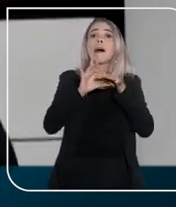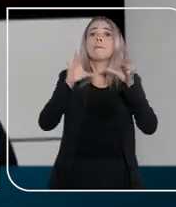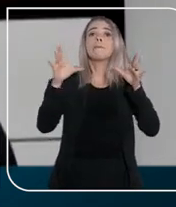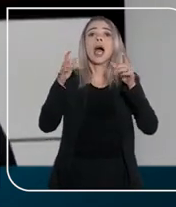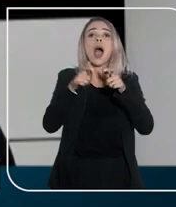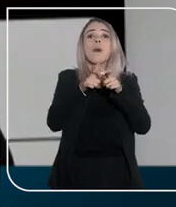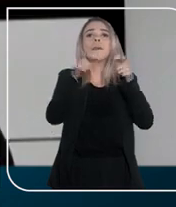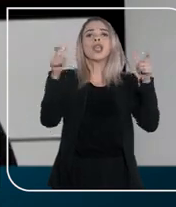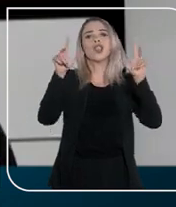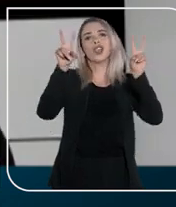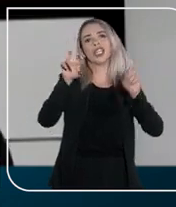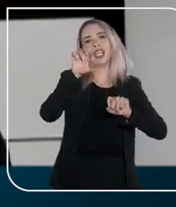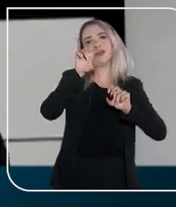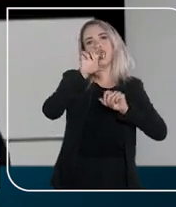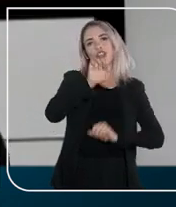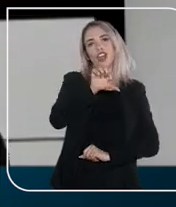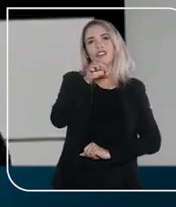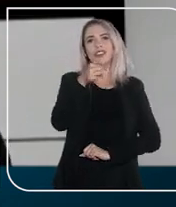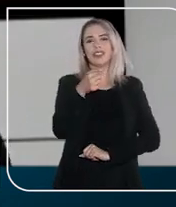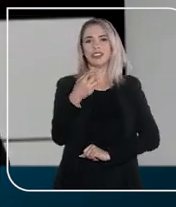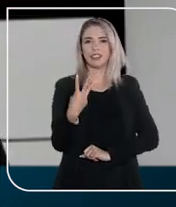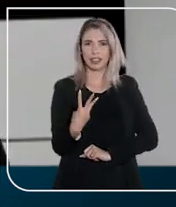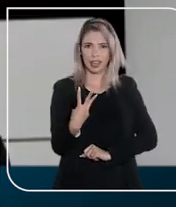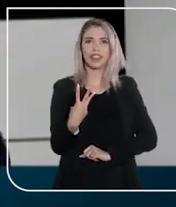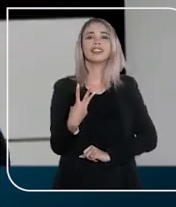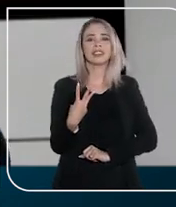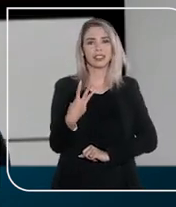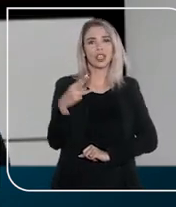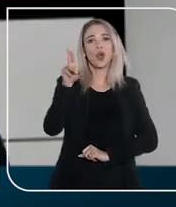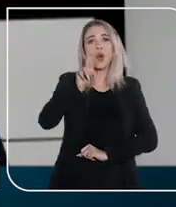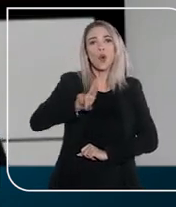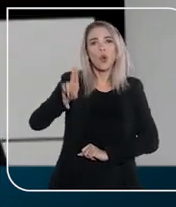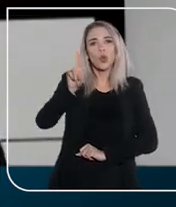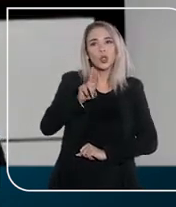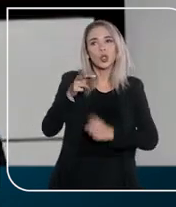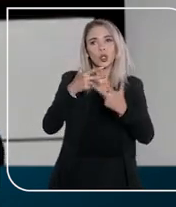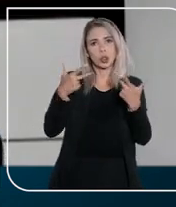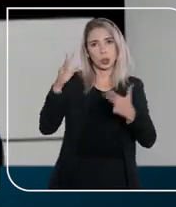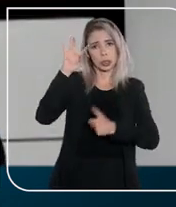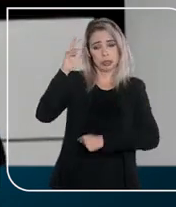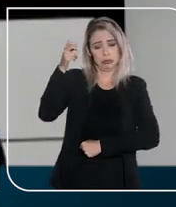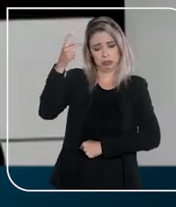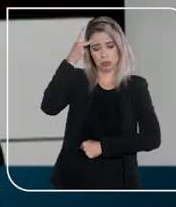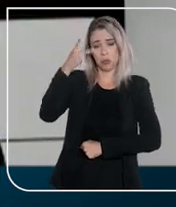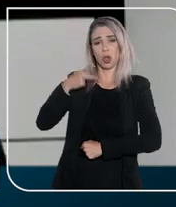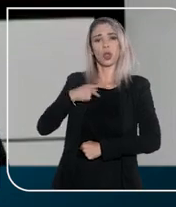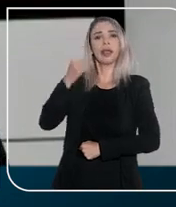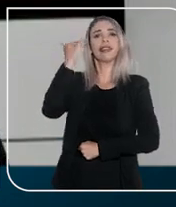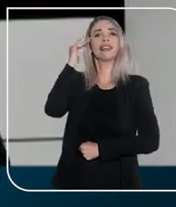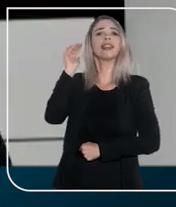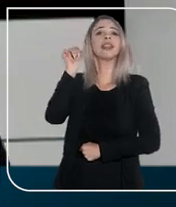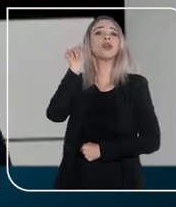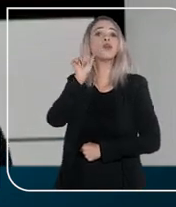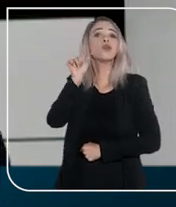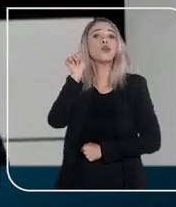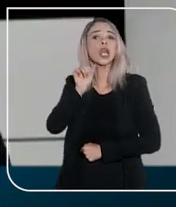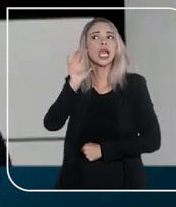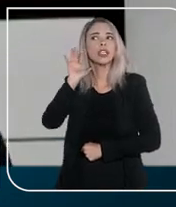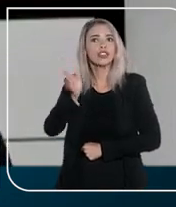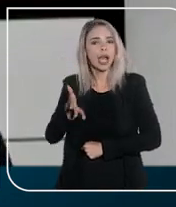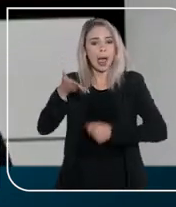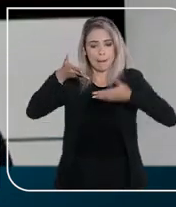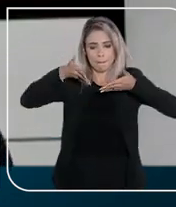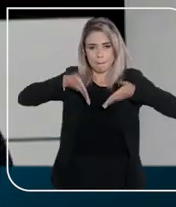tema 973, porque utilizou da ratio decidendi, que são as razões de decidir, para entender que a mulher, ainda que já tenha